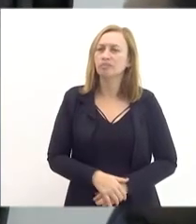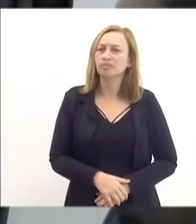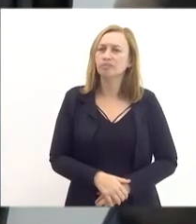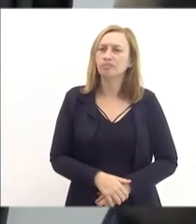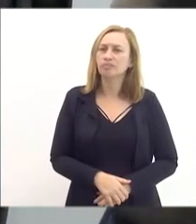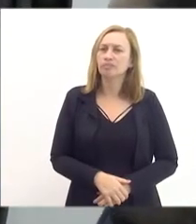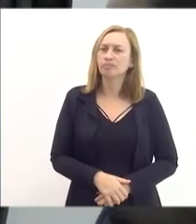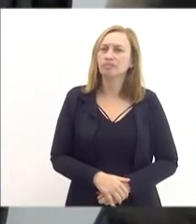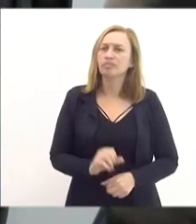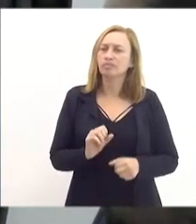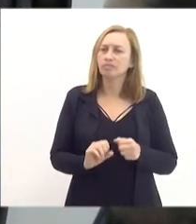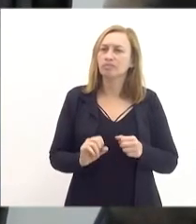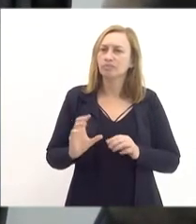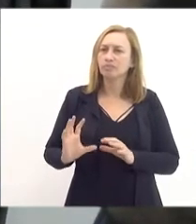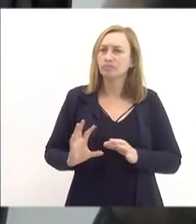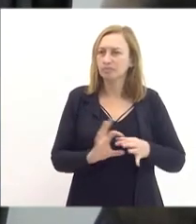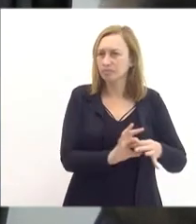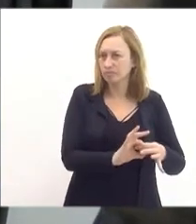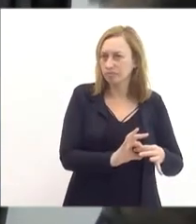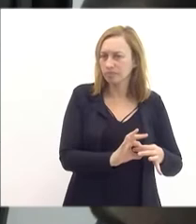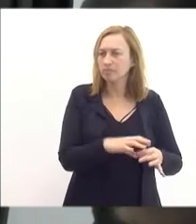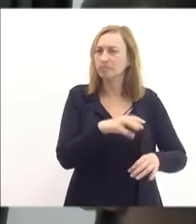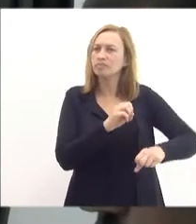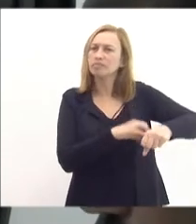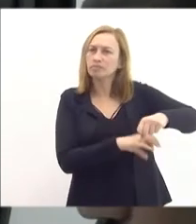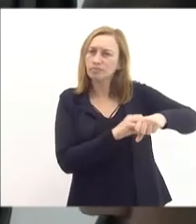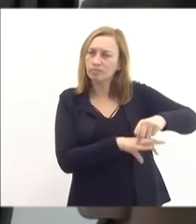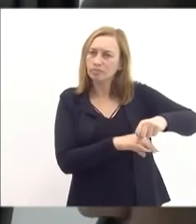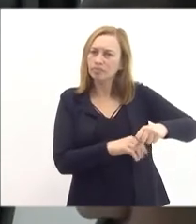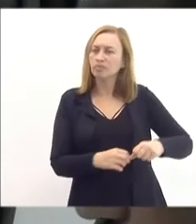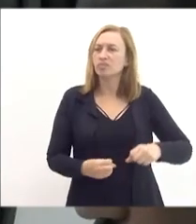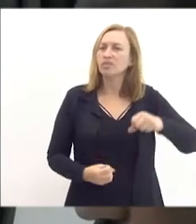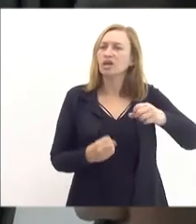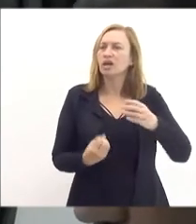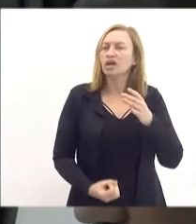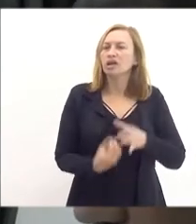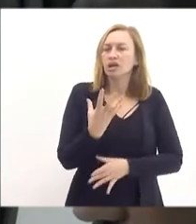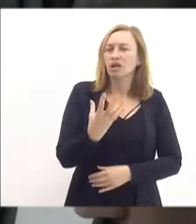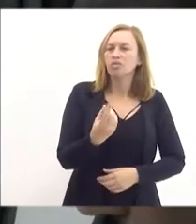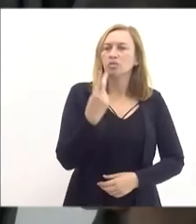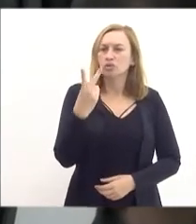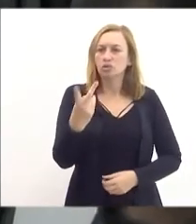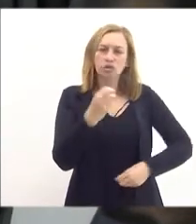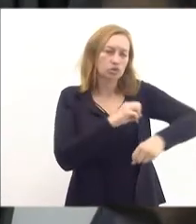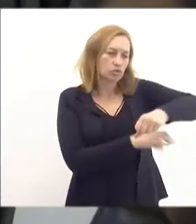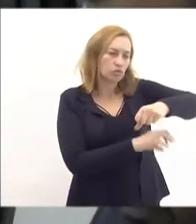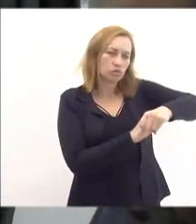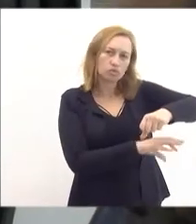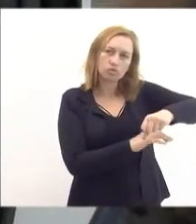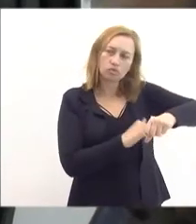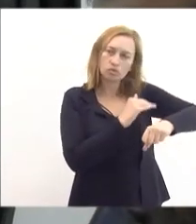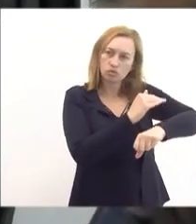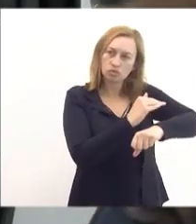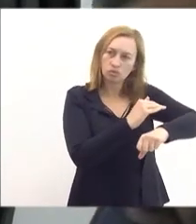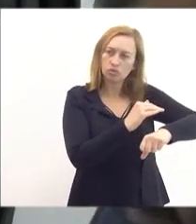6.338/2012, a gente fez a segregação dos fundos. Nós criamos dois fundos, o fundo previdenciário,